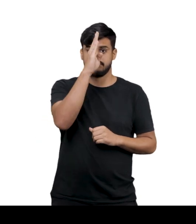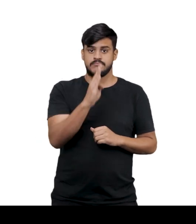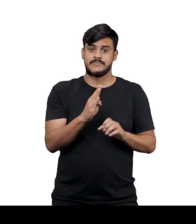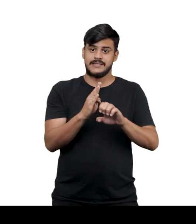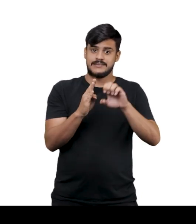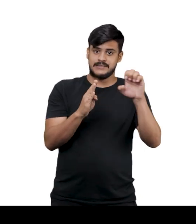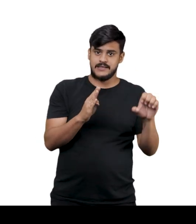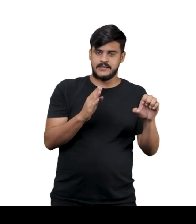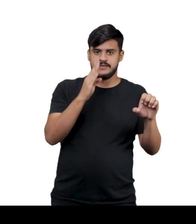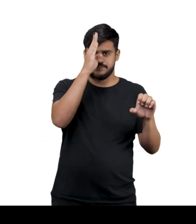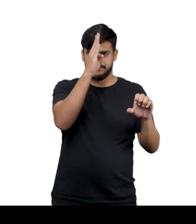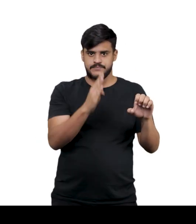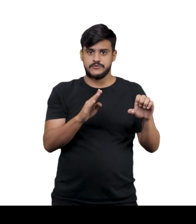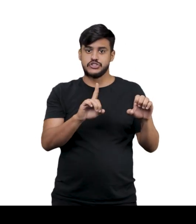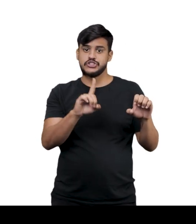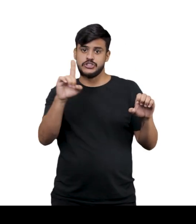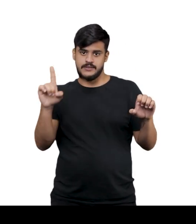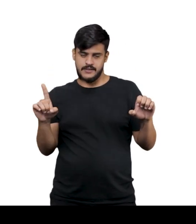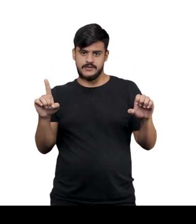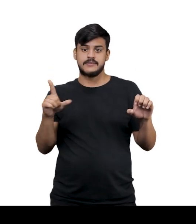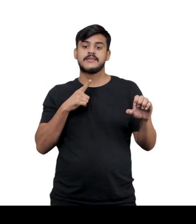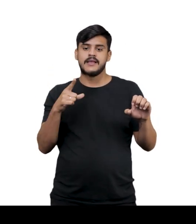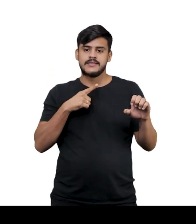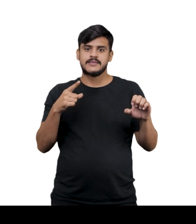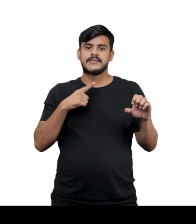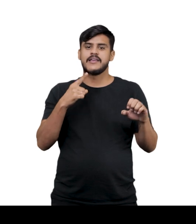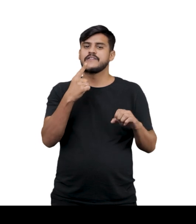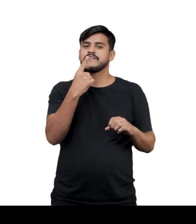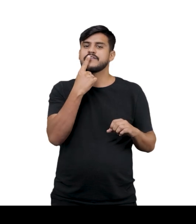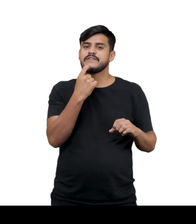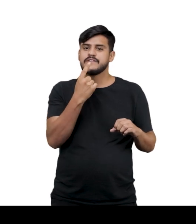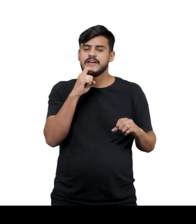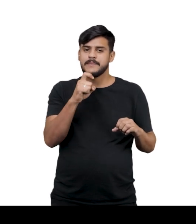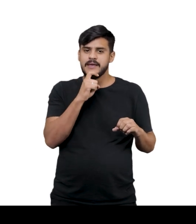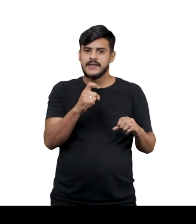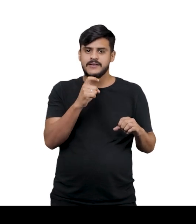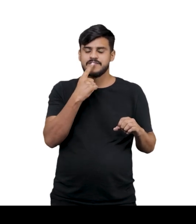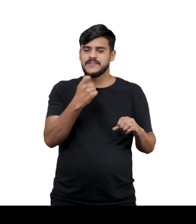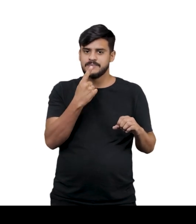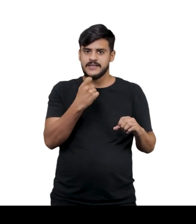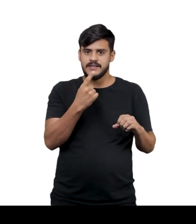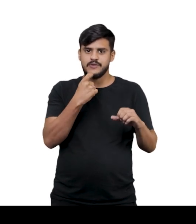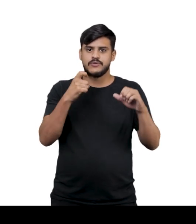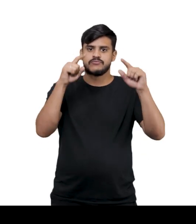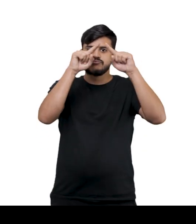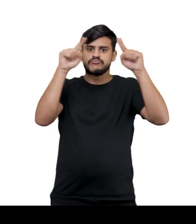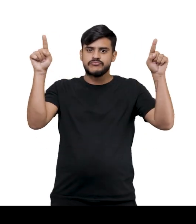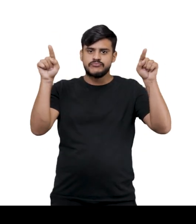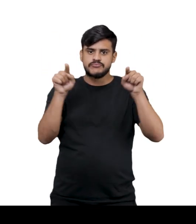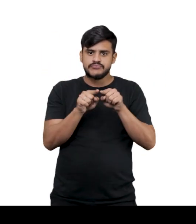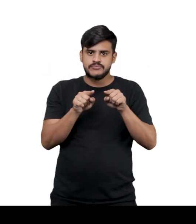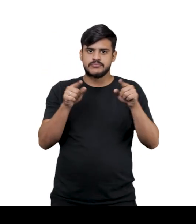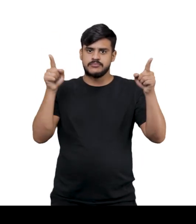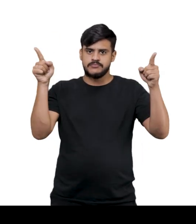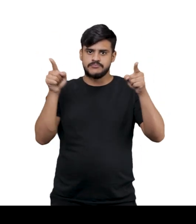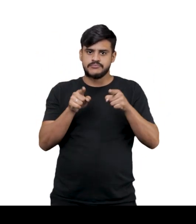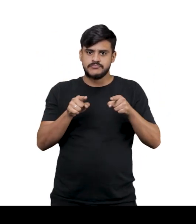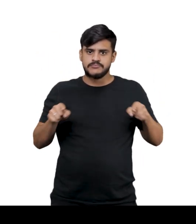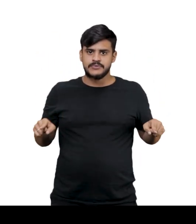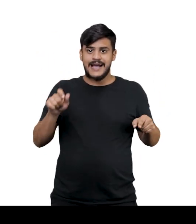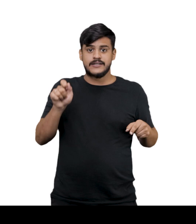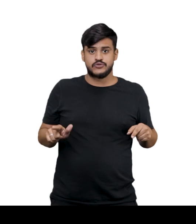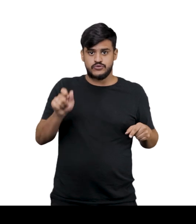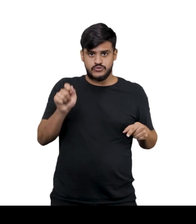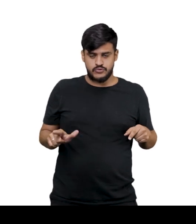Na metade esquerda e na metade direita do quadro, triângulos vermelho-vinho se sobrepõem ao fundo azul